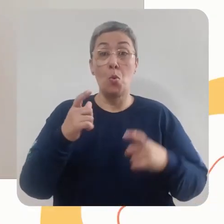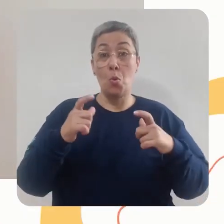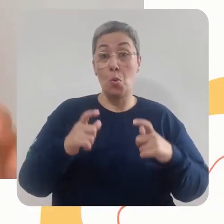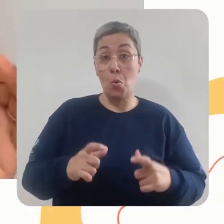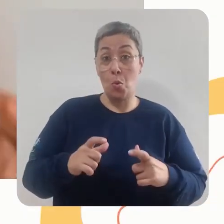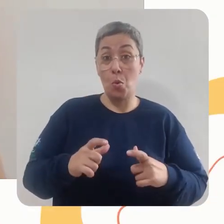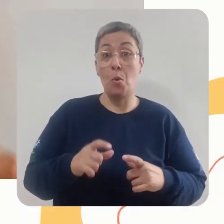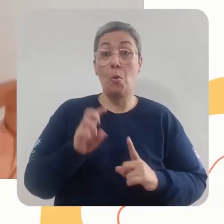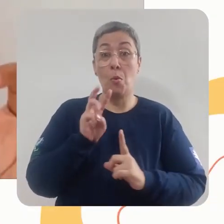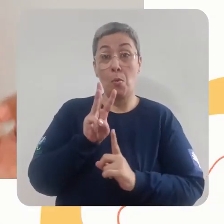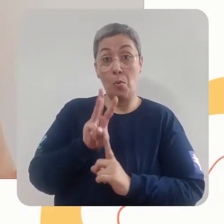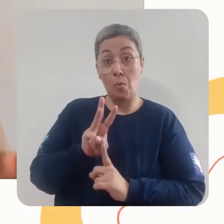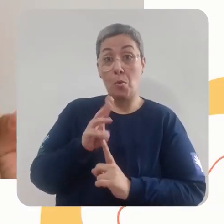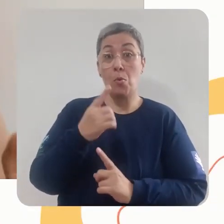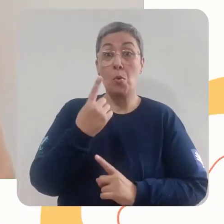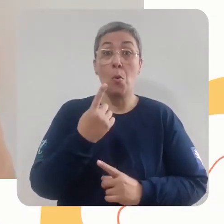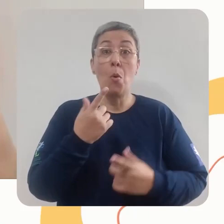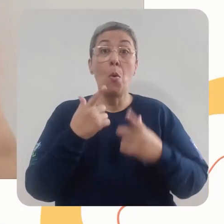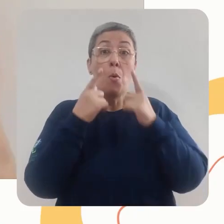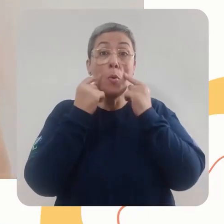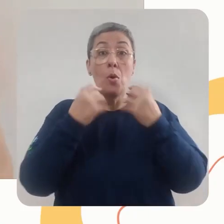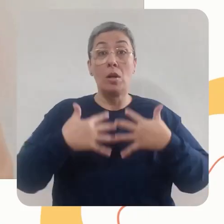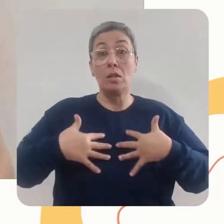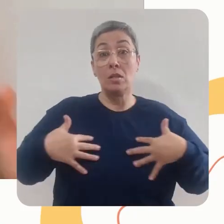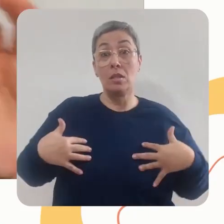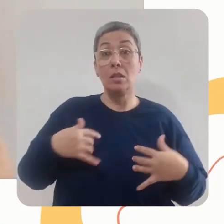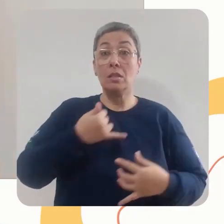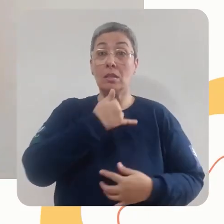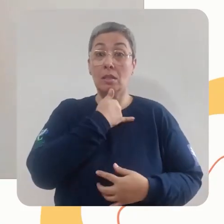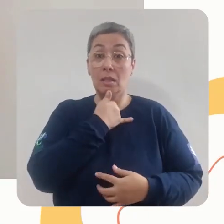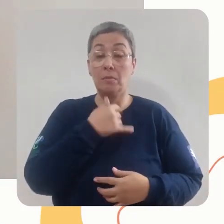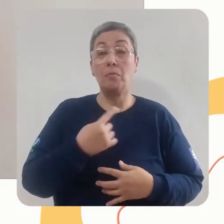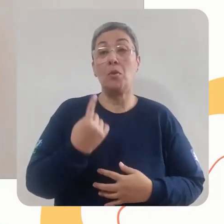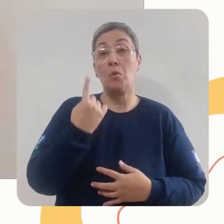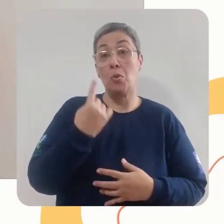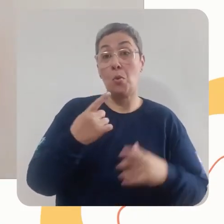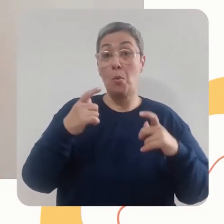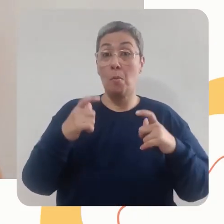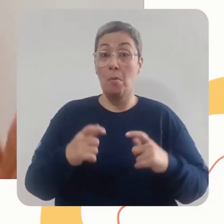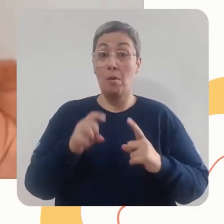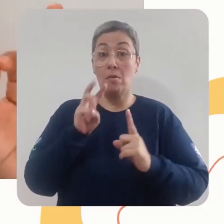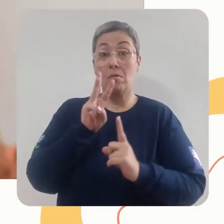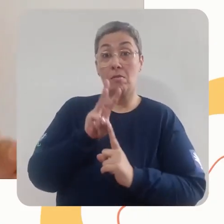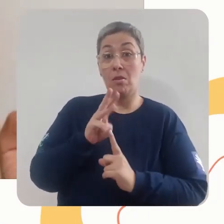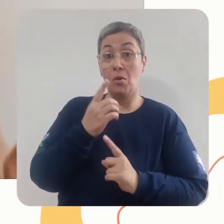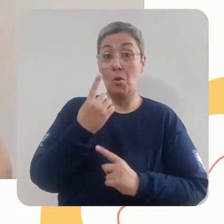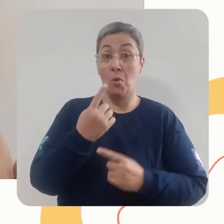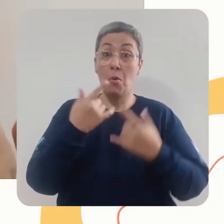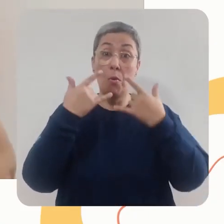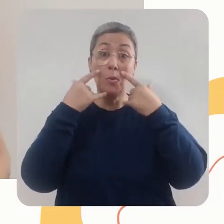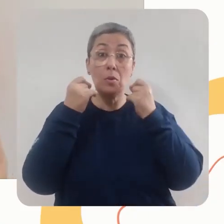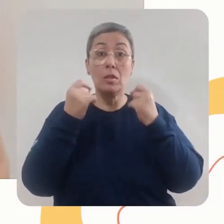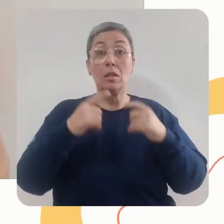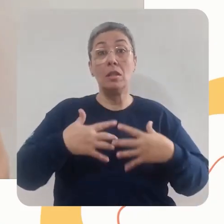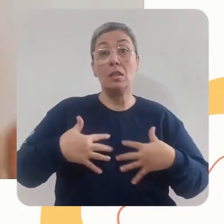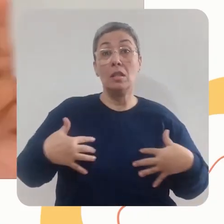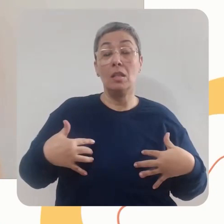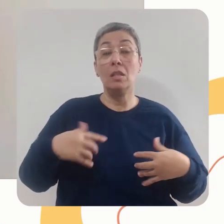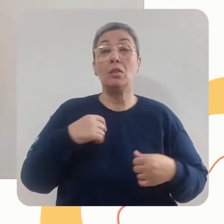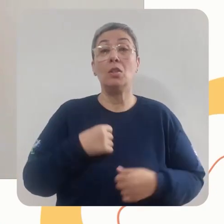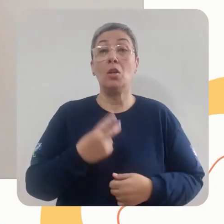Um prato de trigo para um tigre triste. Um prato de trigo para um tigre